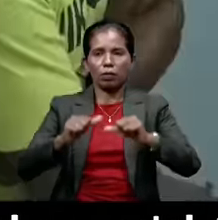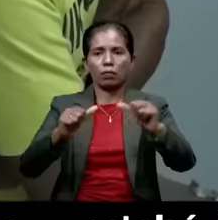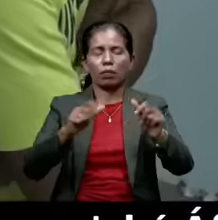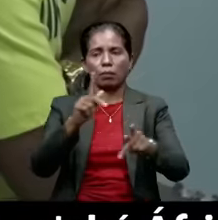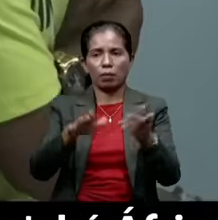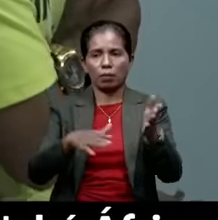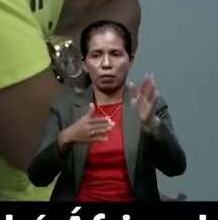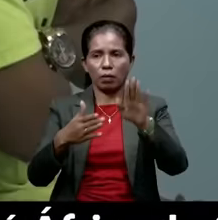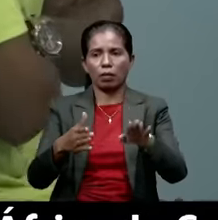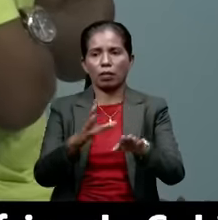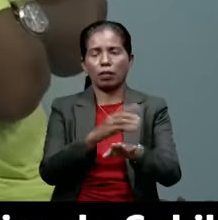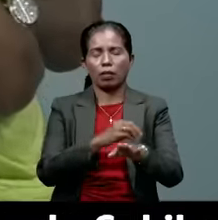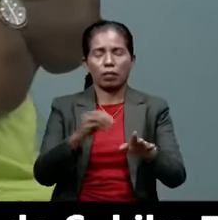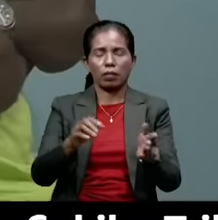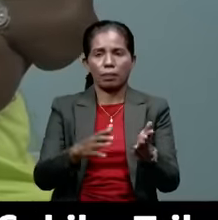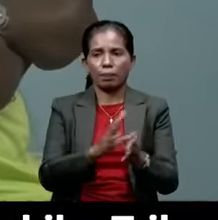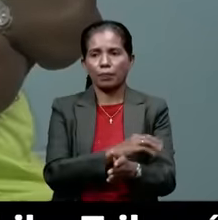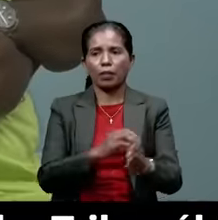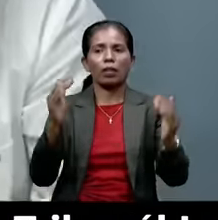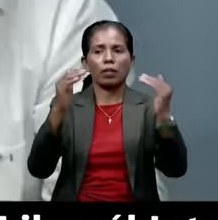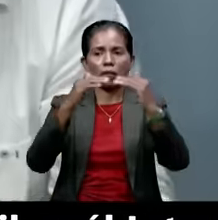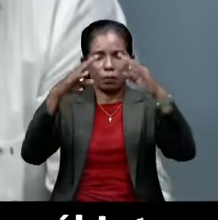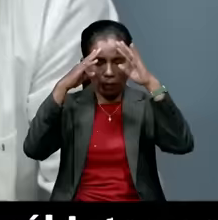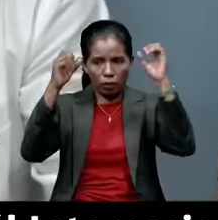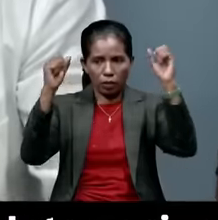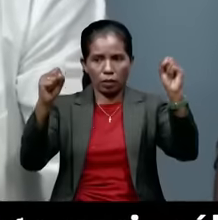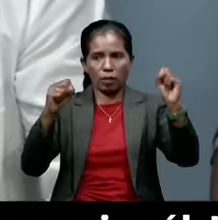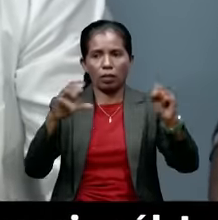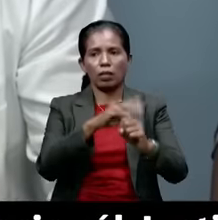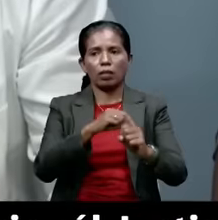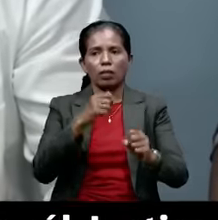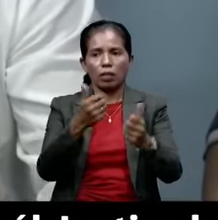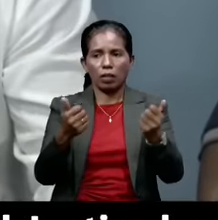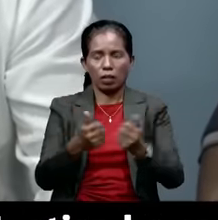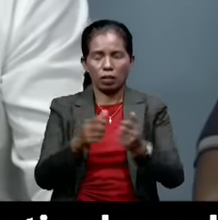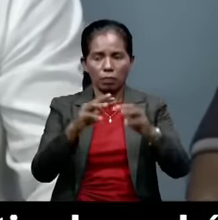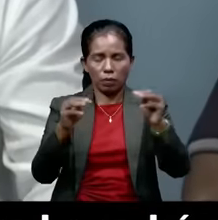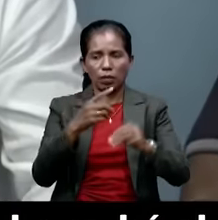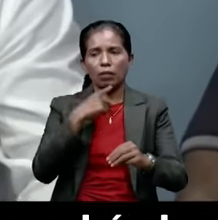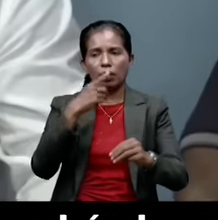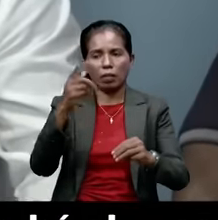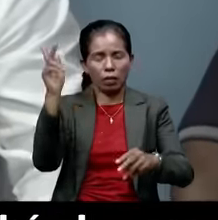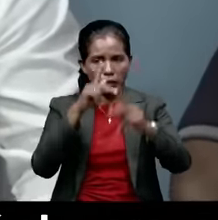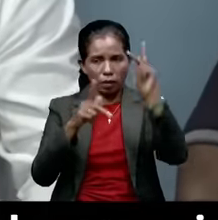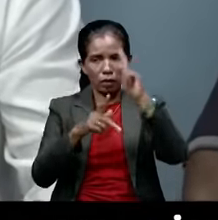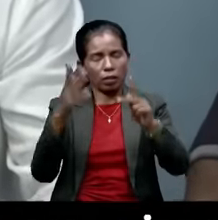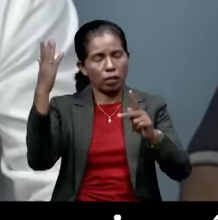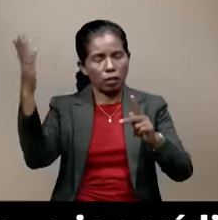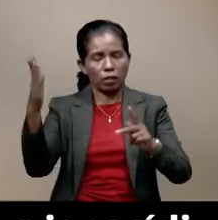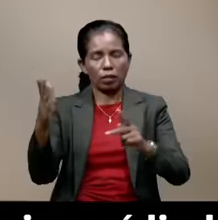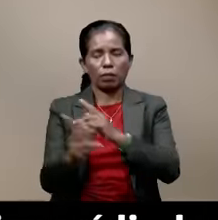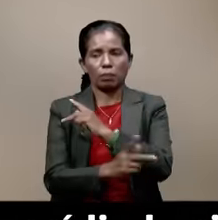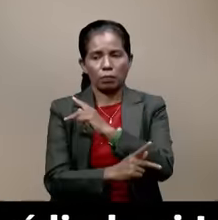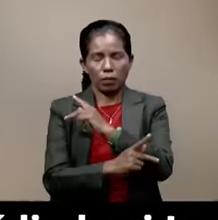Matebian Domingos no cadáver. A foi no encontro o presidente da Comissão Regulador Arte Marciais Sateten, caso não aconteça em